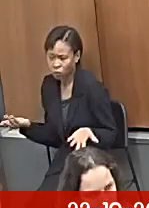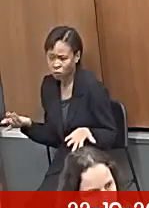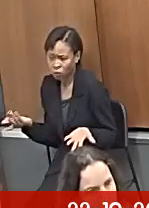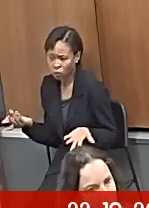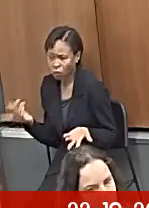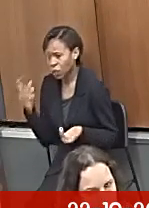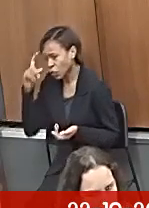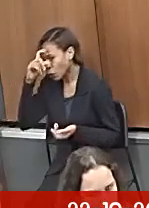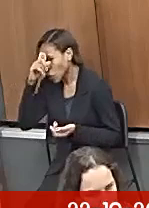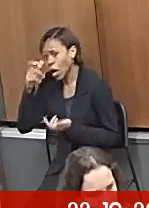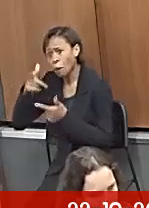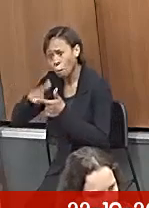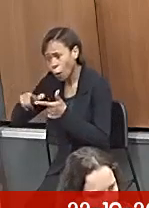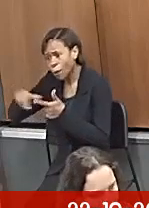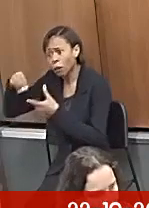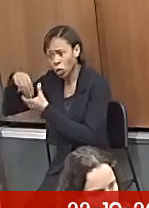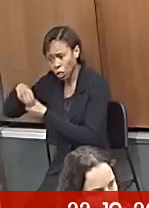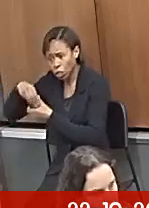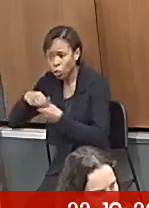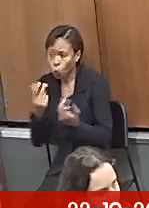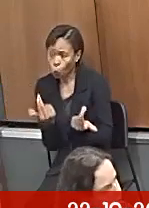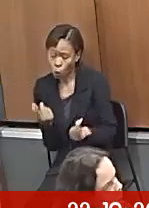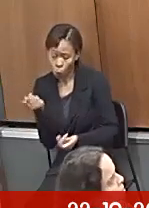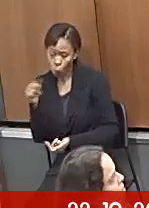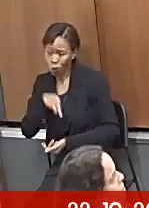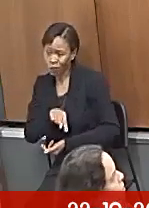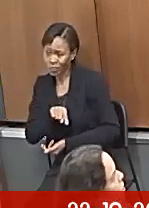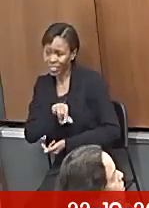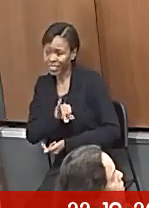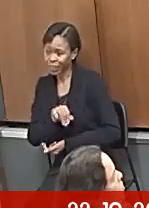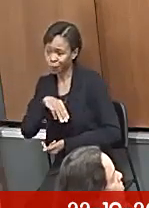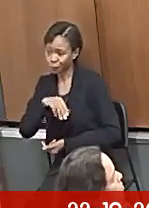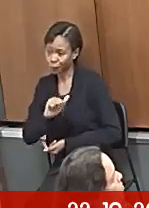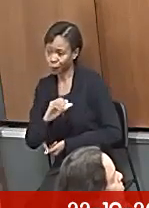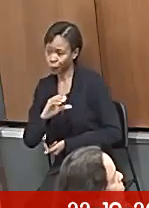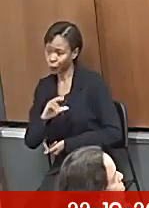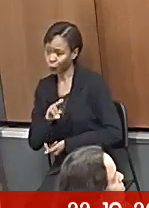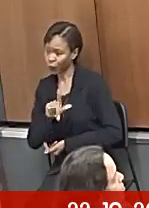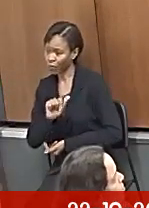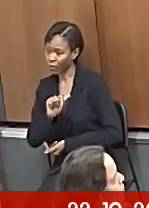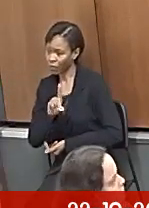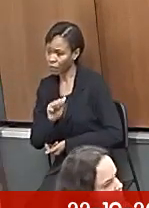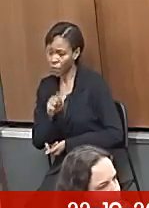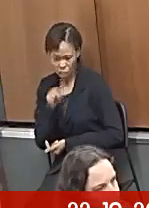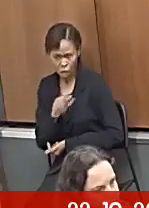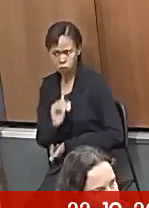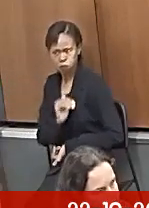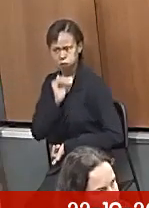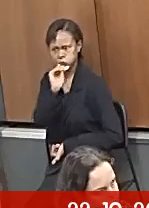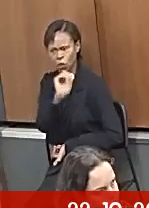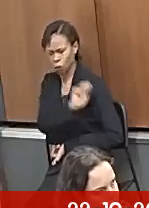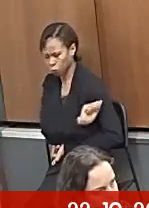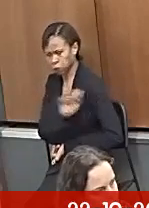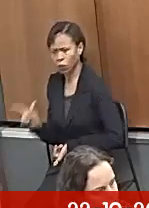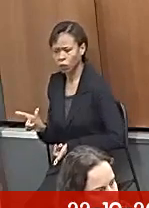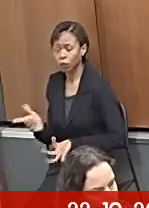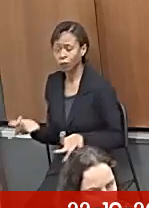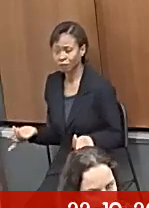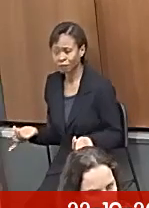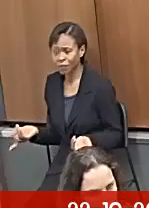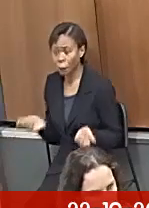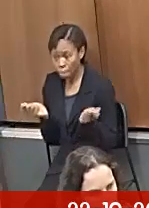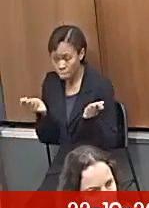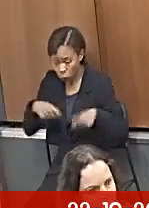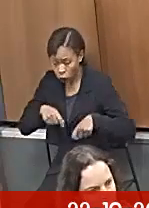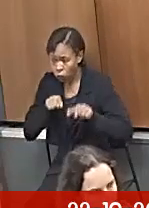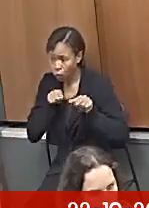que o Colégio Imaculada enfrenta. E ele supera. Então, se é possível para um, é possível